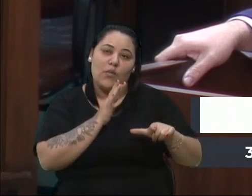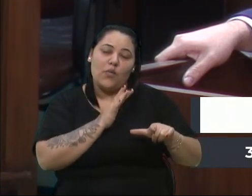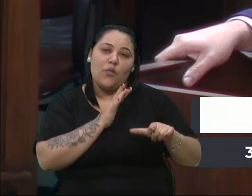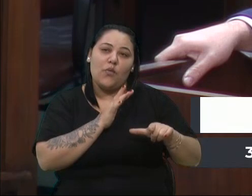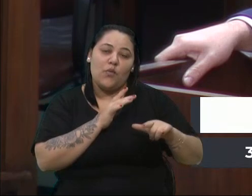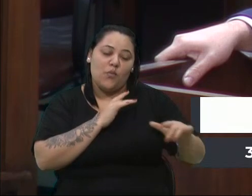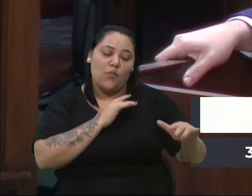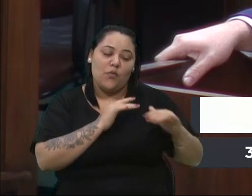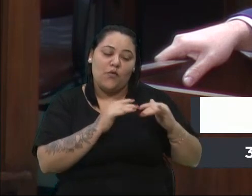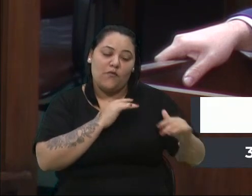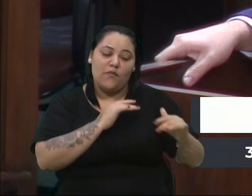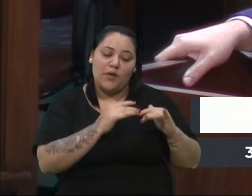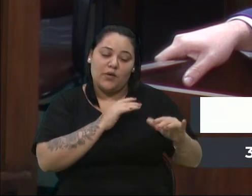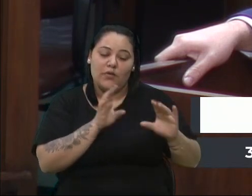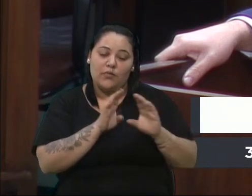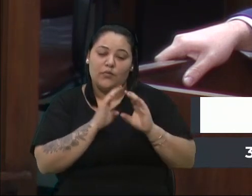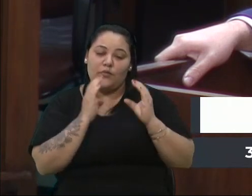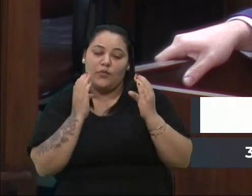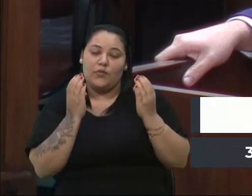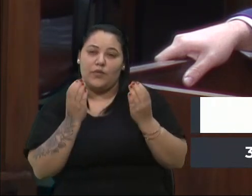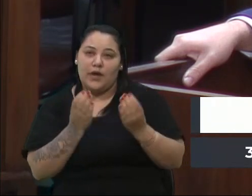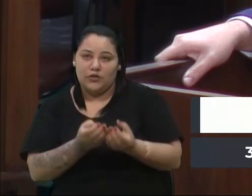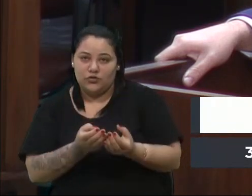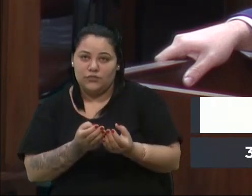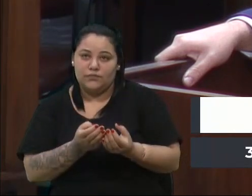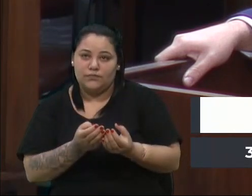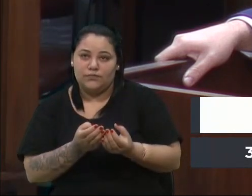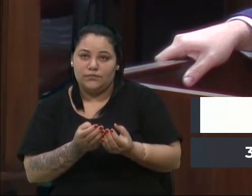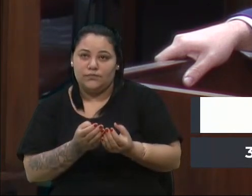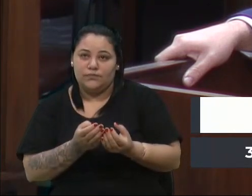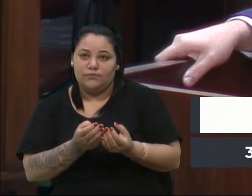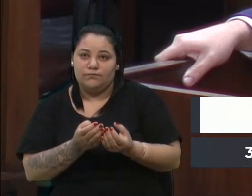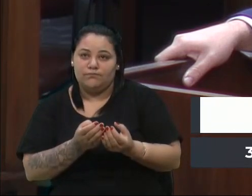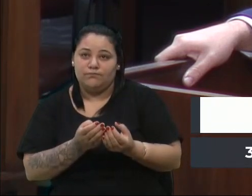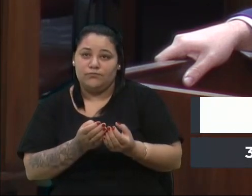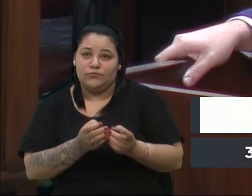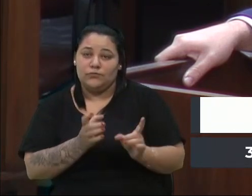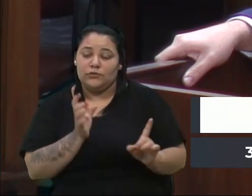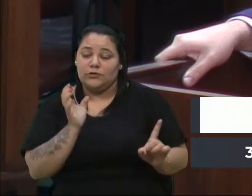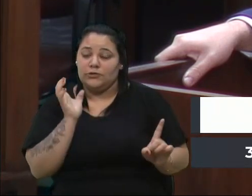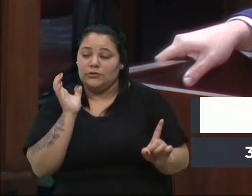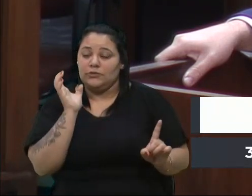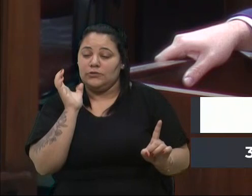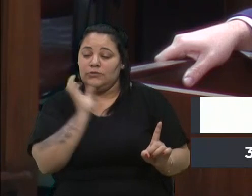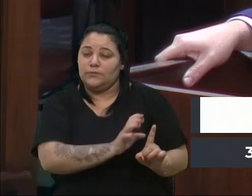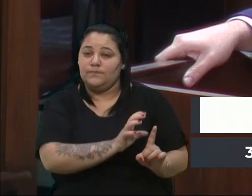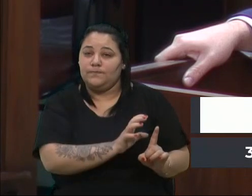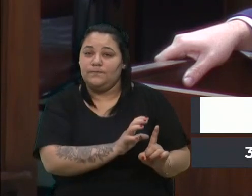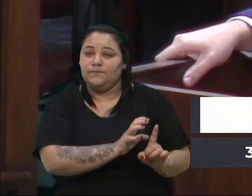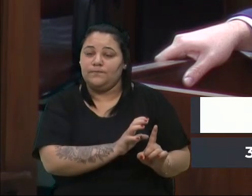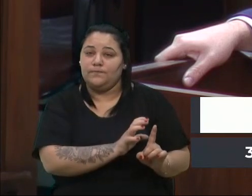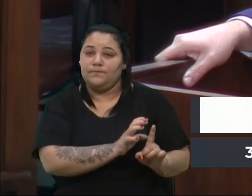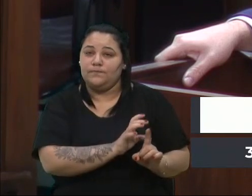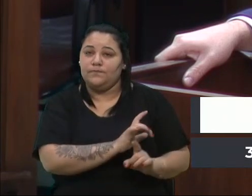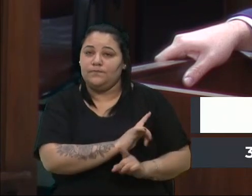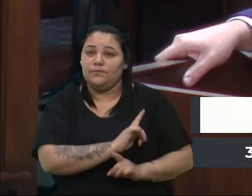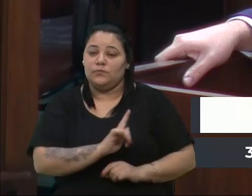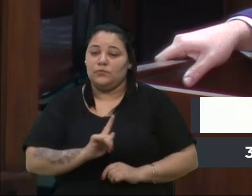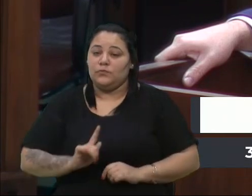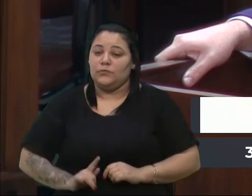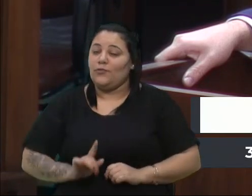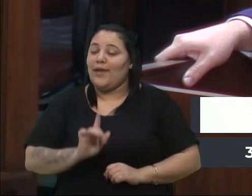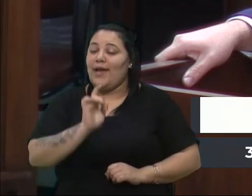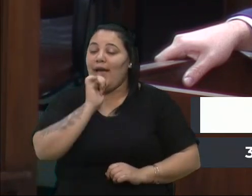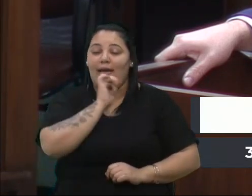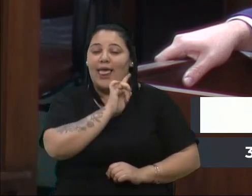assim, aviltado e foi atacado por um governo que não